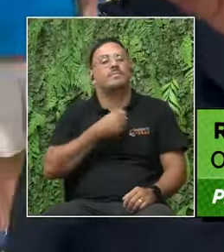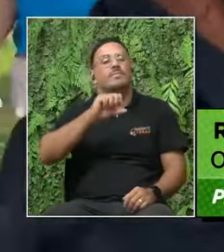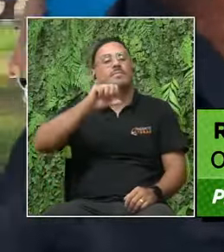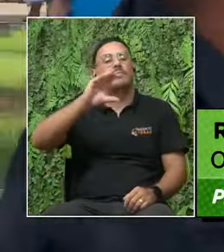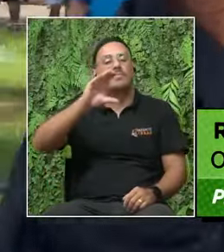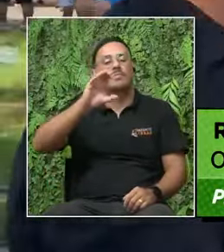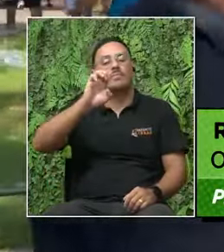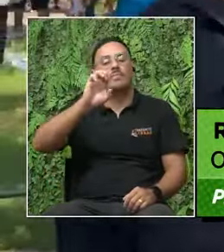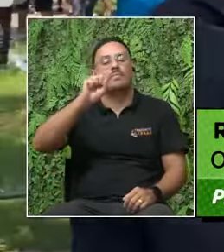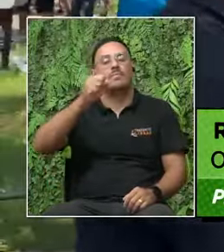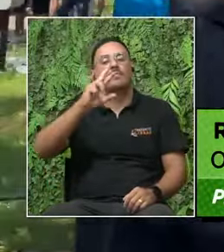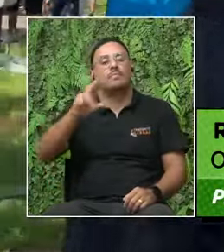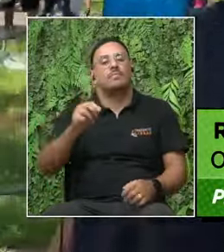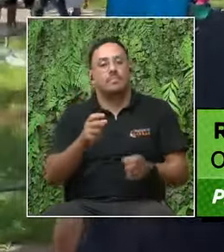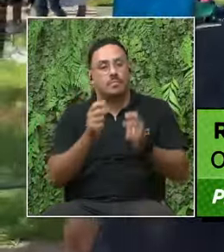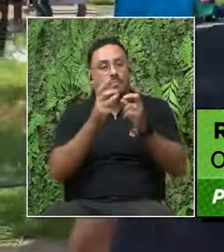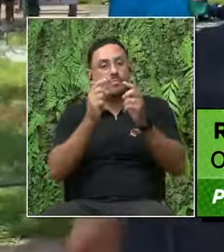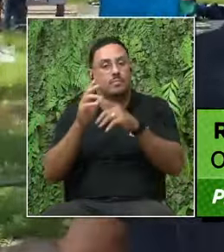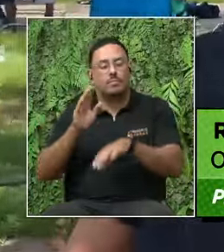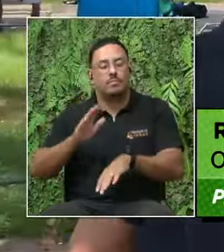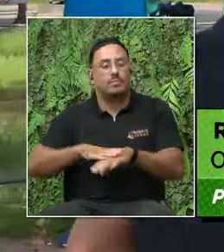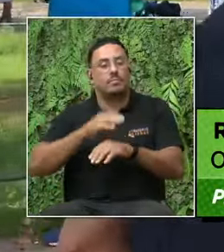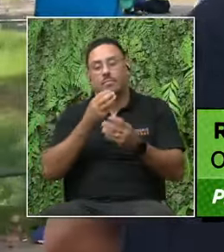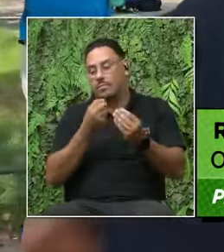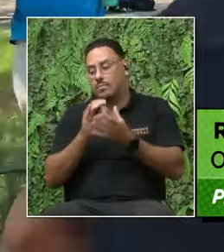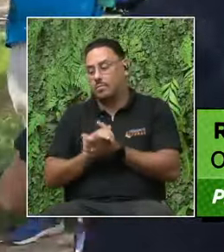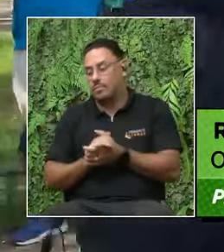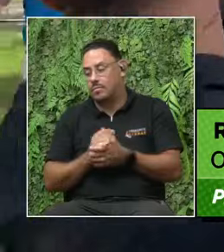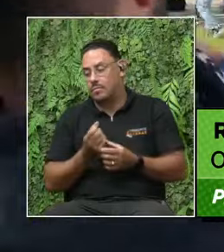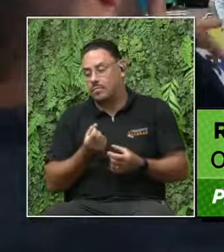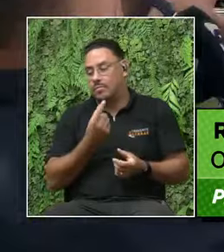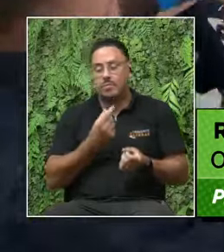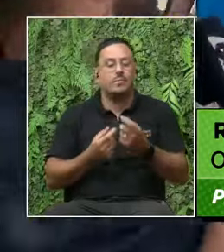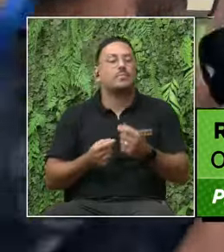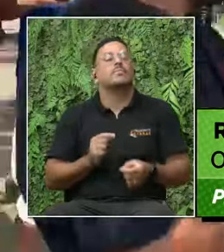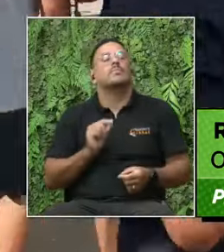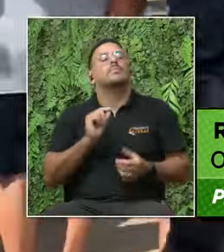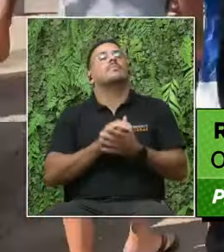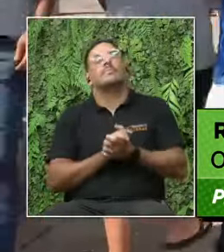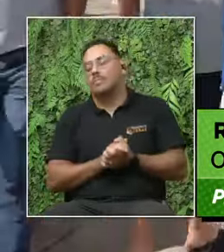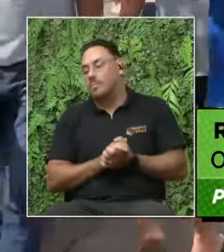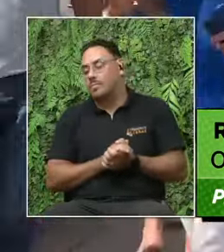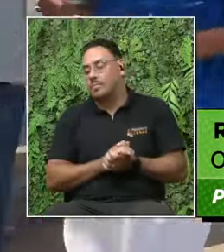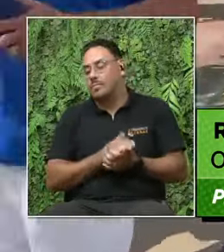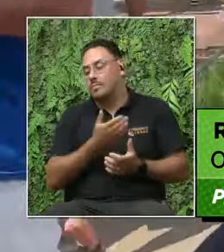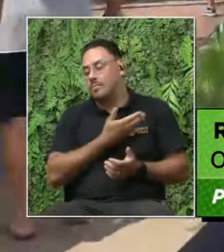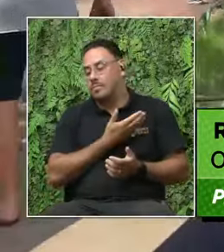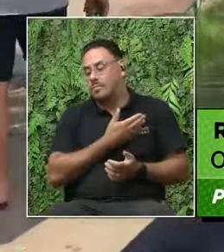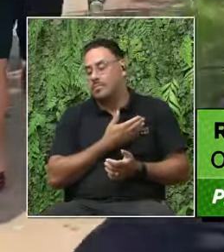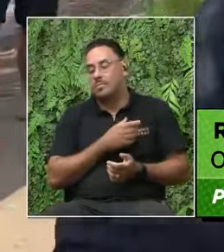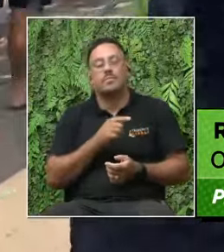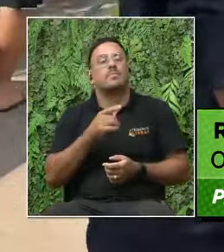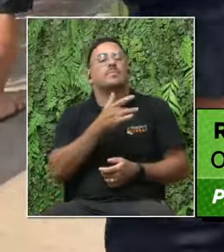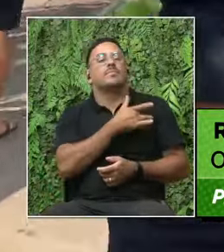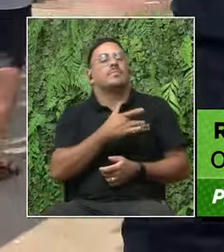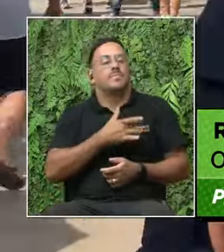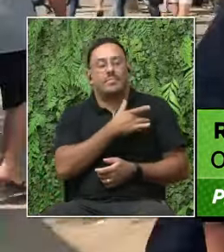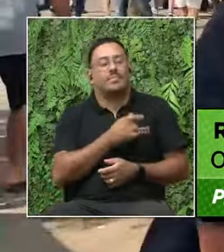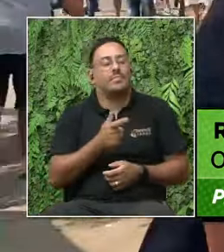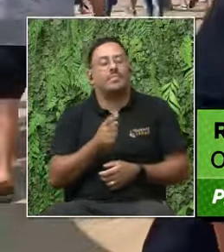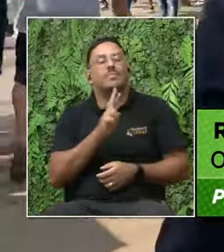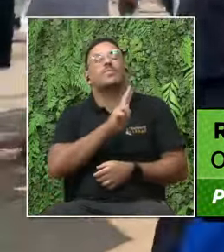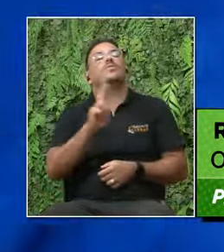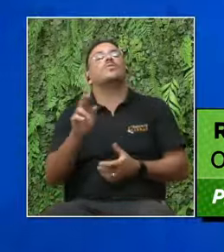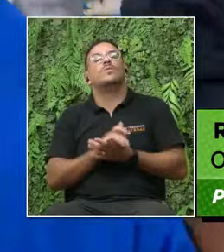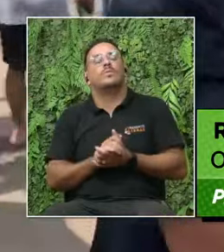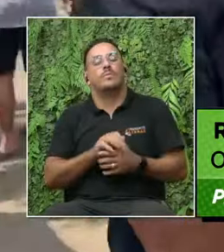César e aí César vendeu muito hoje he já meu amigo graças a Deus tá pingando aí aqui ó meu queridão como é que é